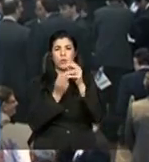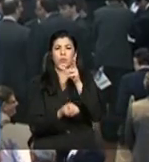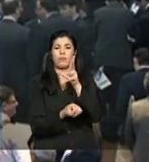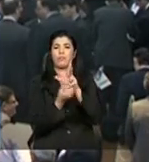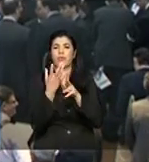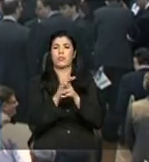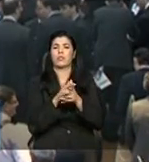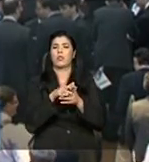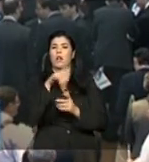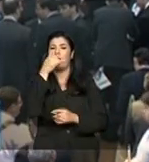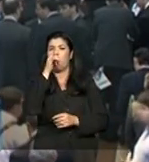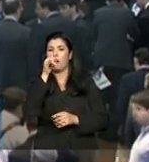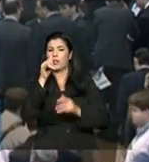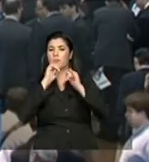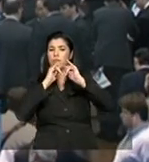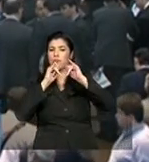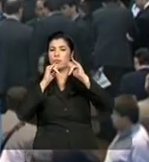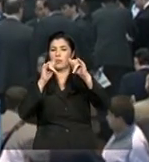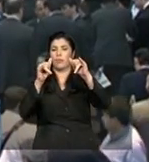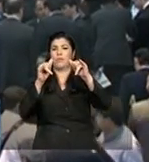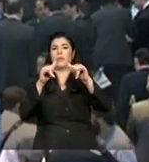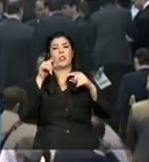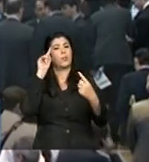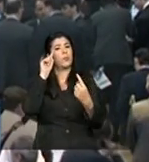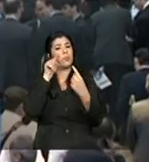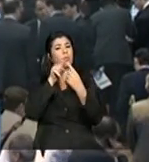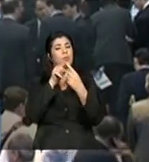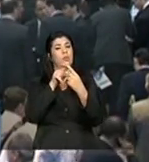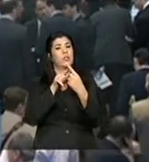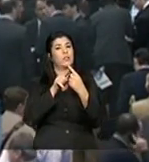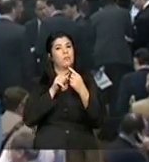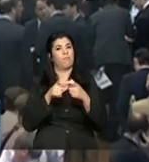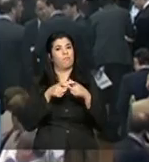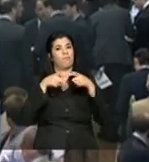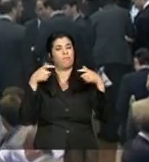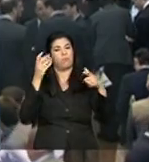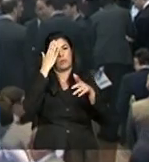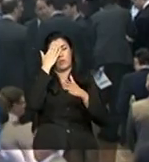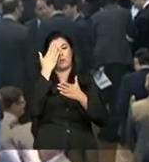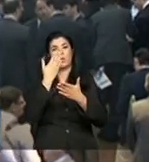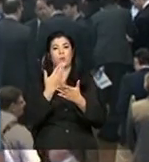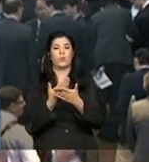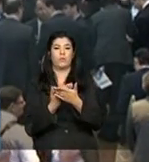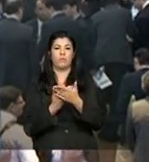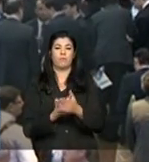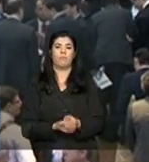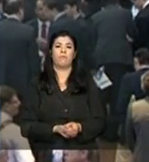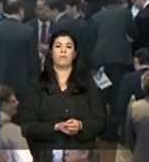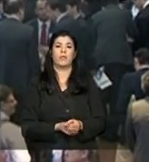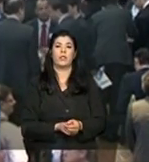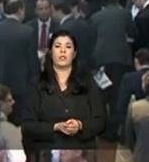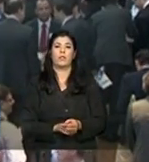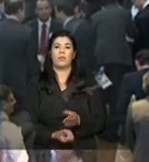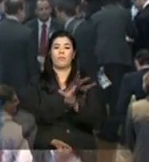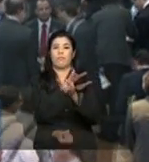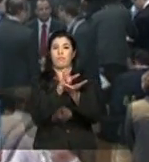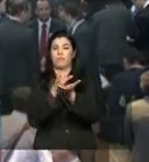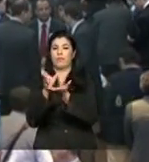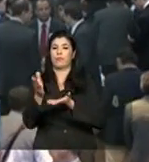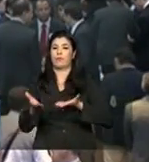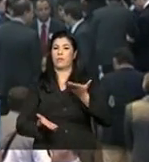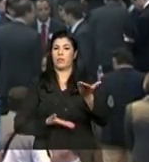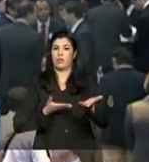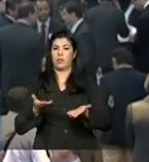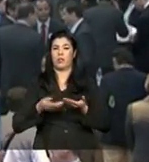também tem o objetivo de aumentar a confiabilidade no fornecimento, no atendimento